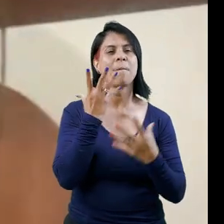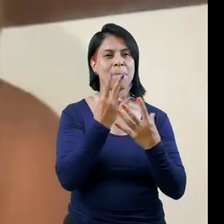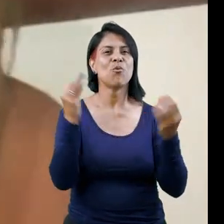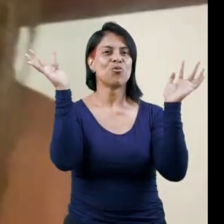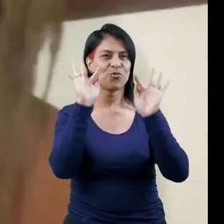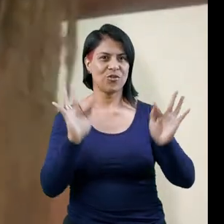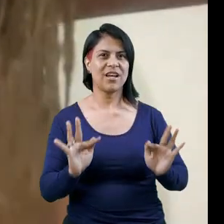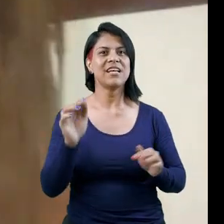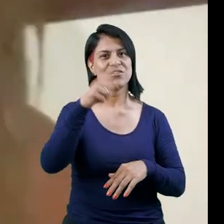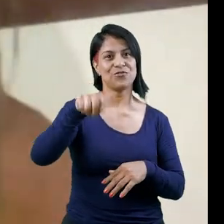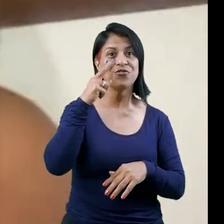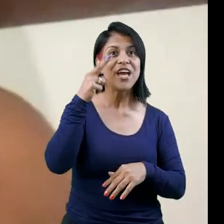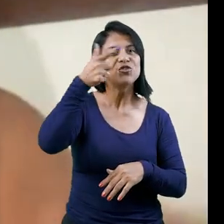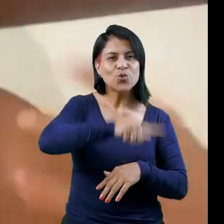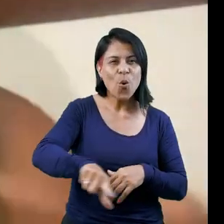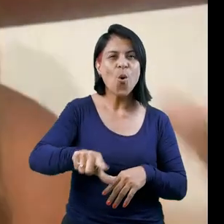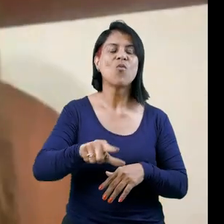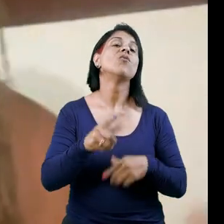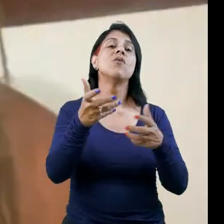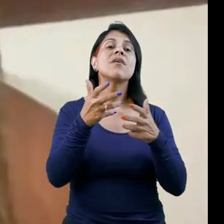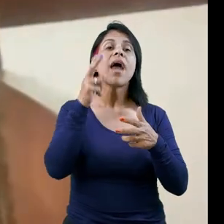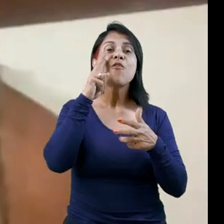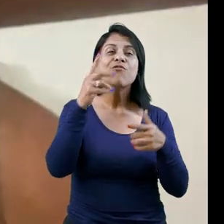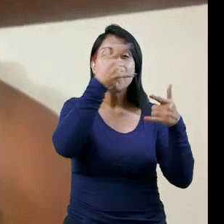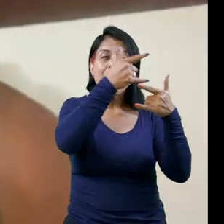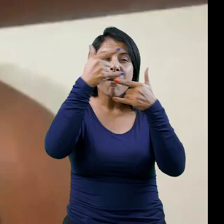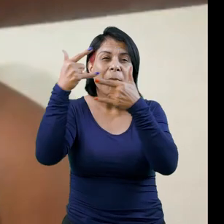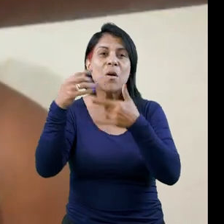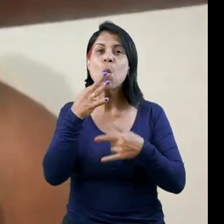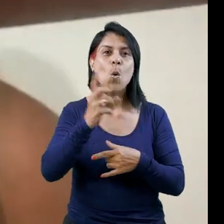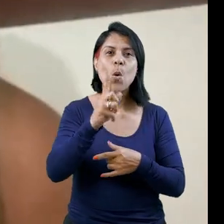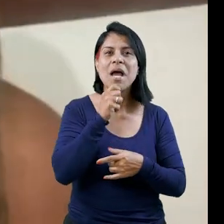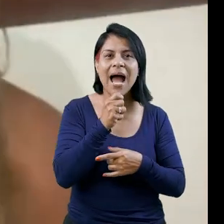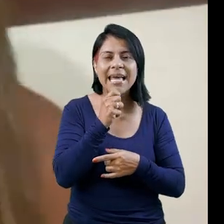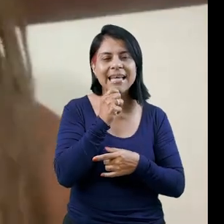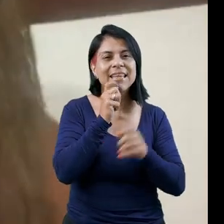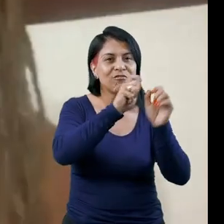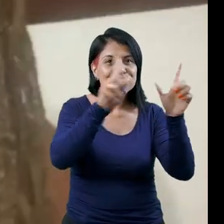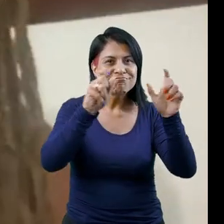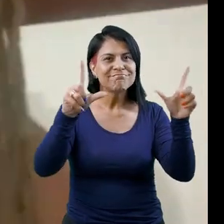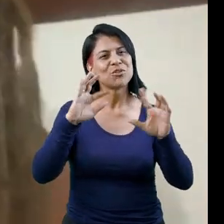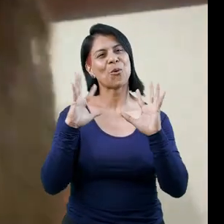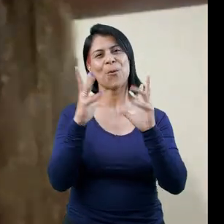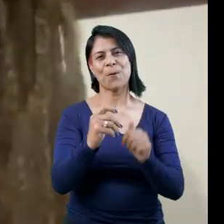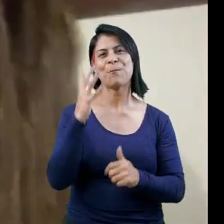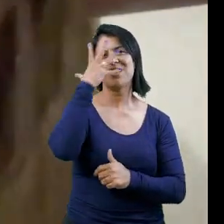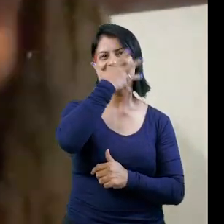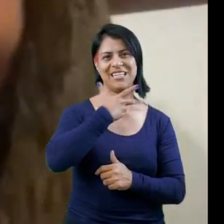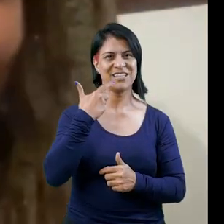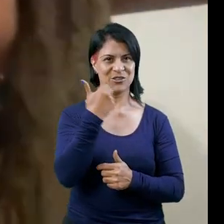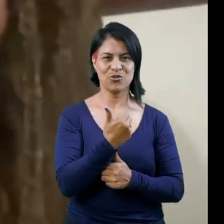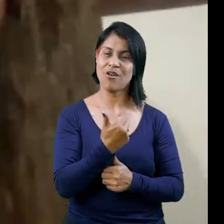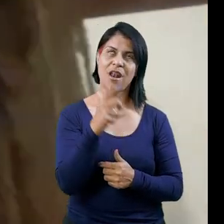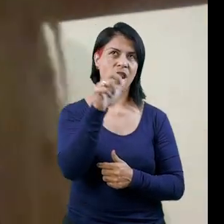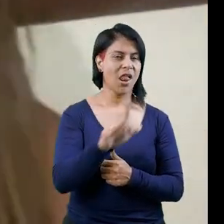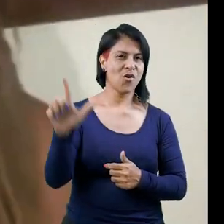feliz por revê-las, e eu quero ver também as caras que eu não conheço, que são todas belas, né? Isso tá na